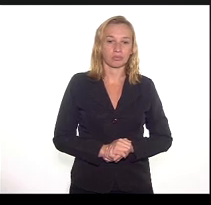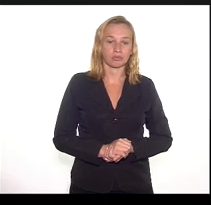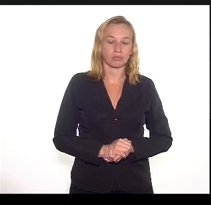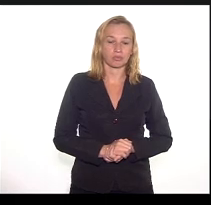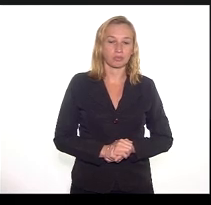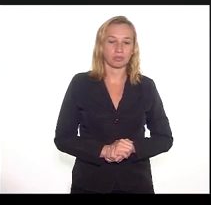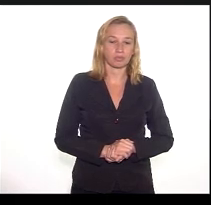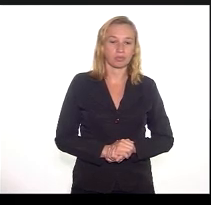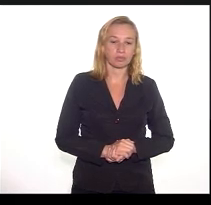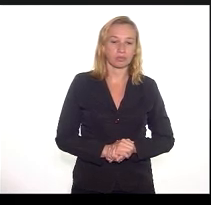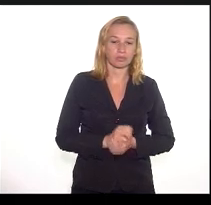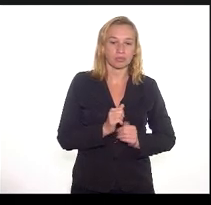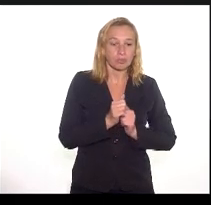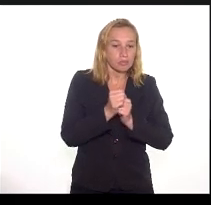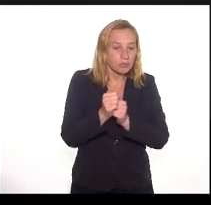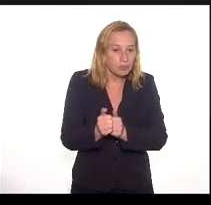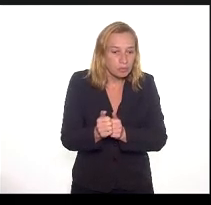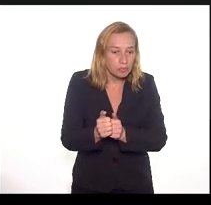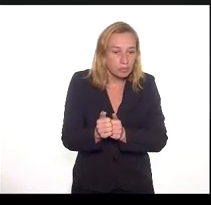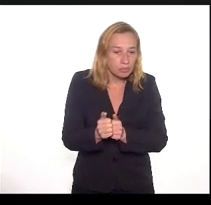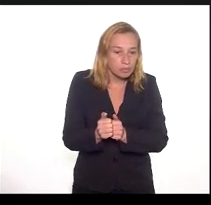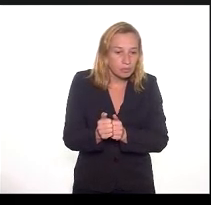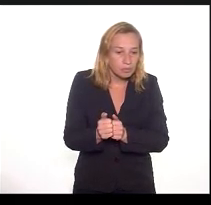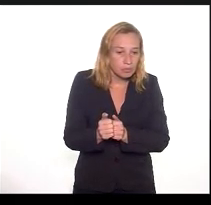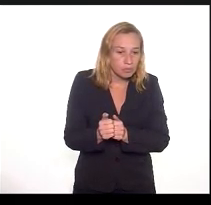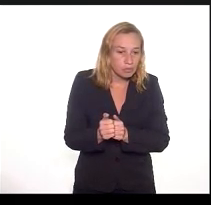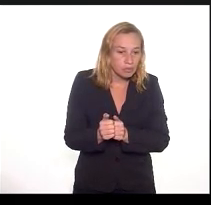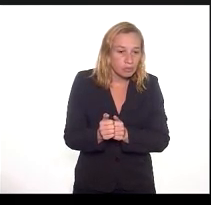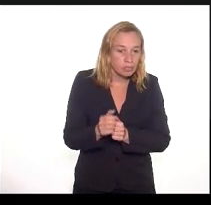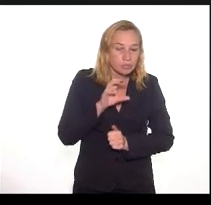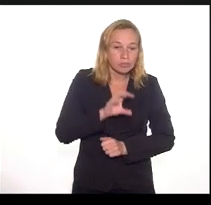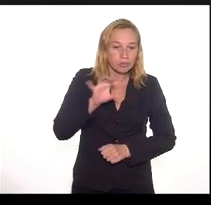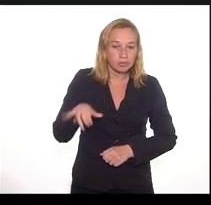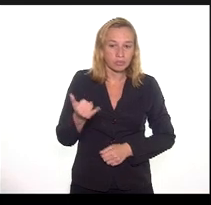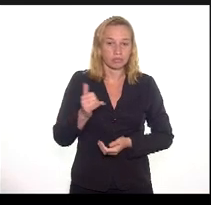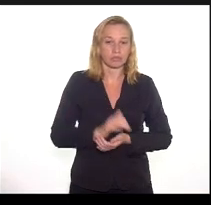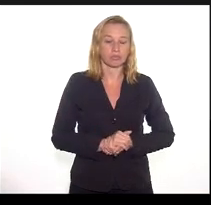Eu acompanho e voto favorável ao parecer da CCJ.